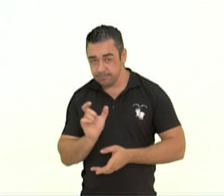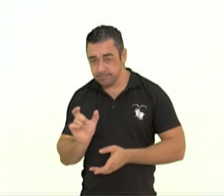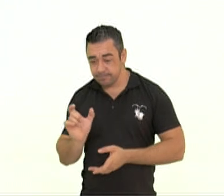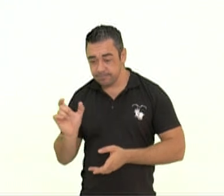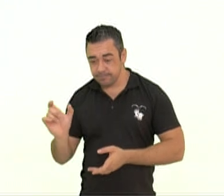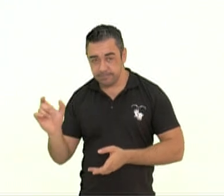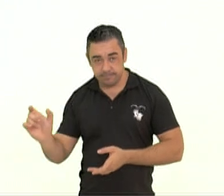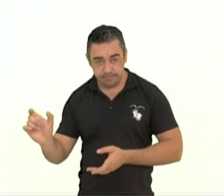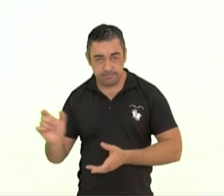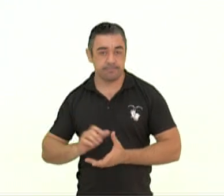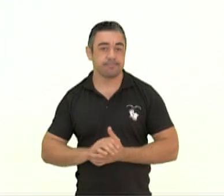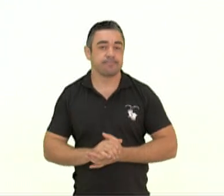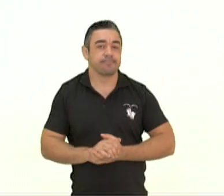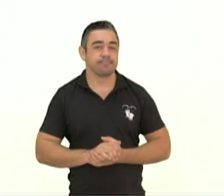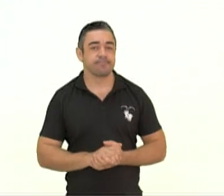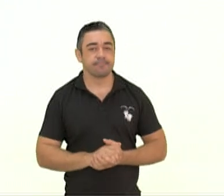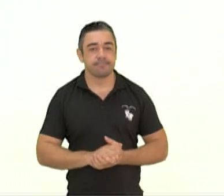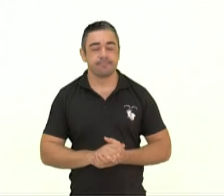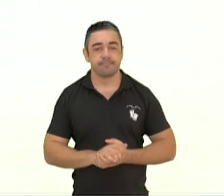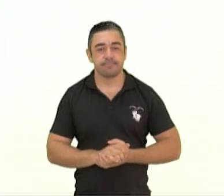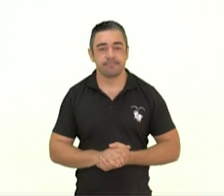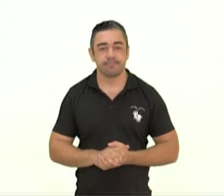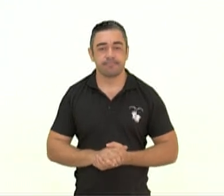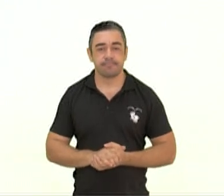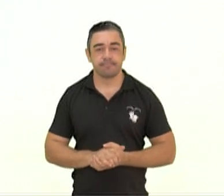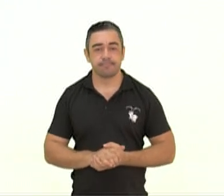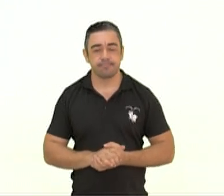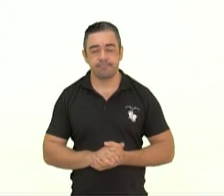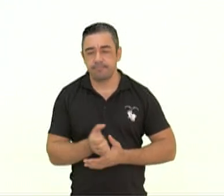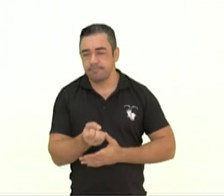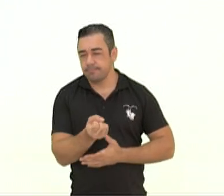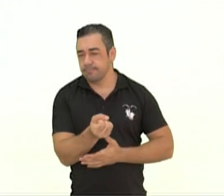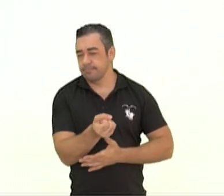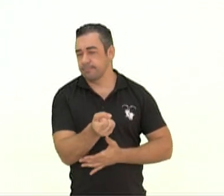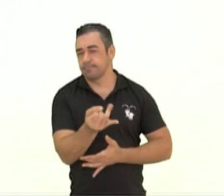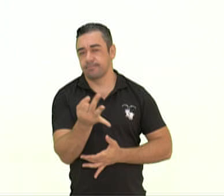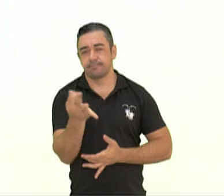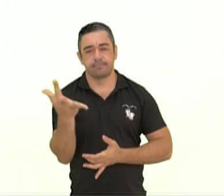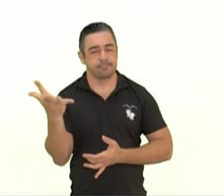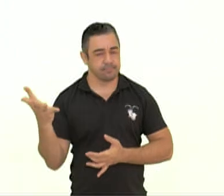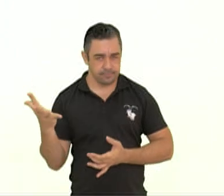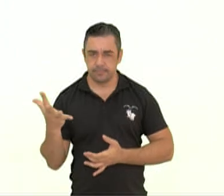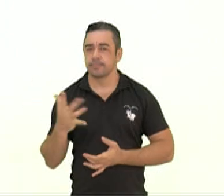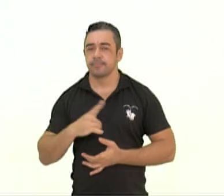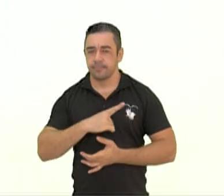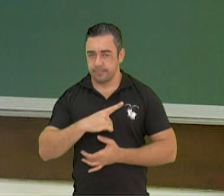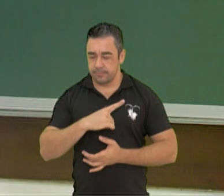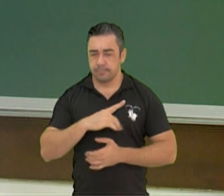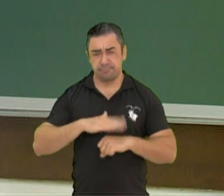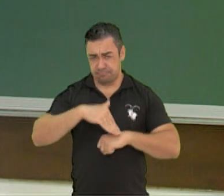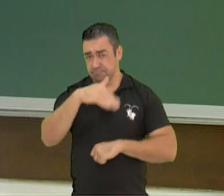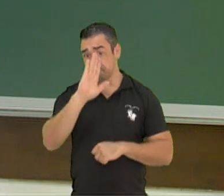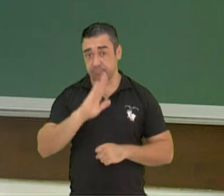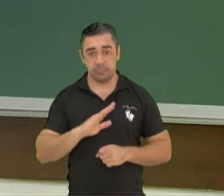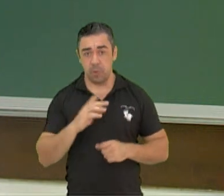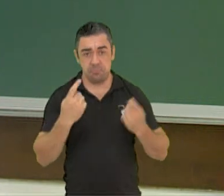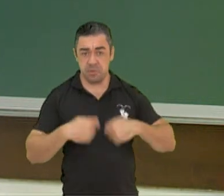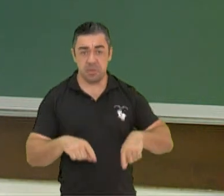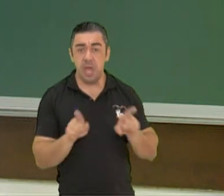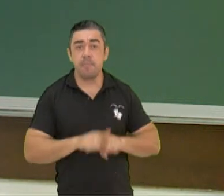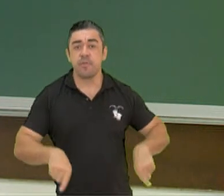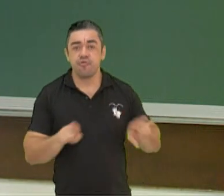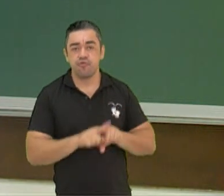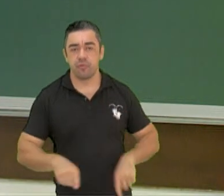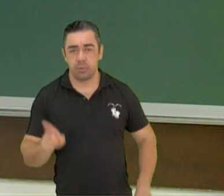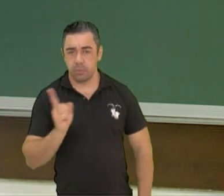mas, assim, daí, dessa forma, isto é, e muitas outras que nós temos aí. Então, veja, não preciso repetir,